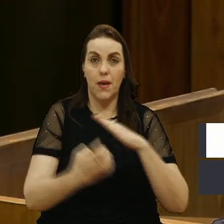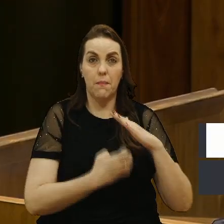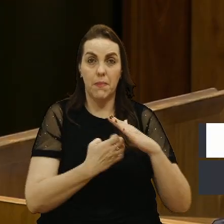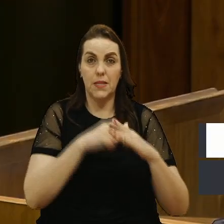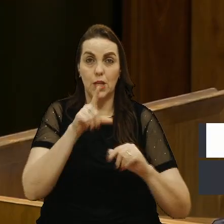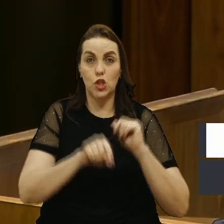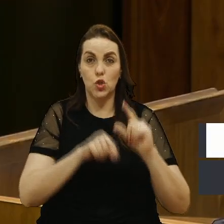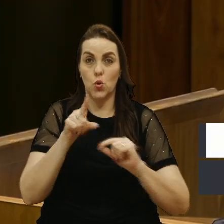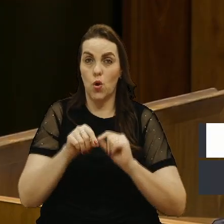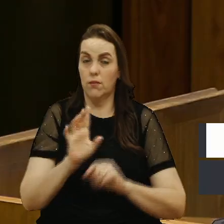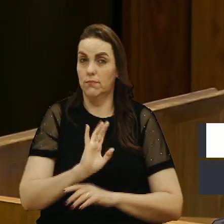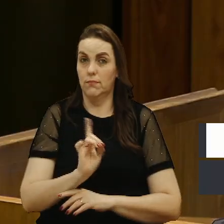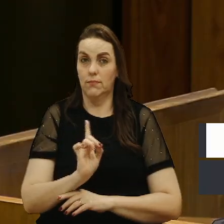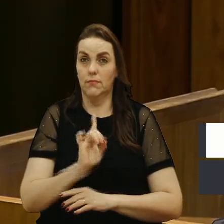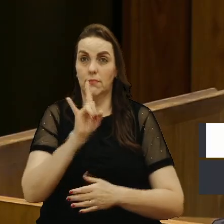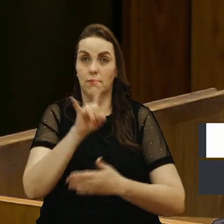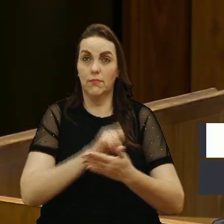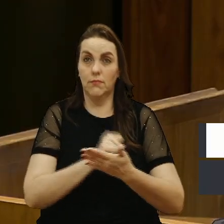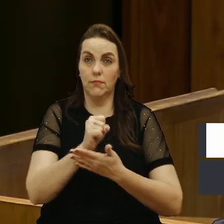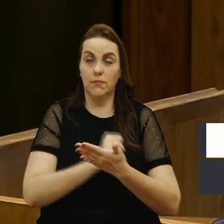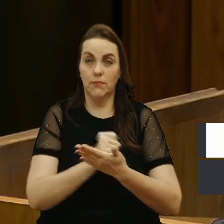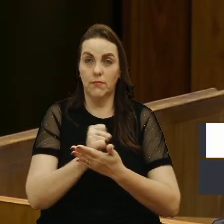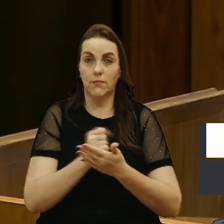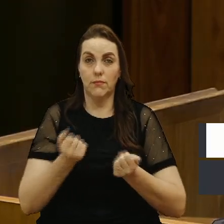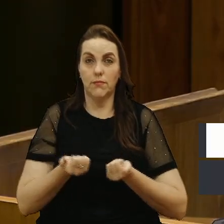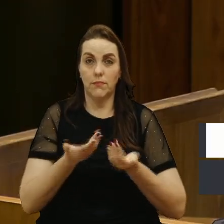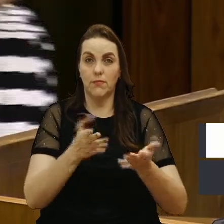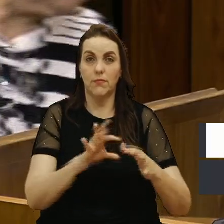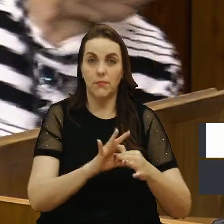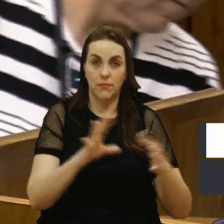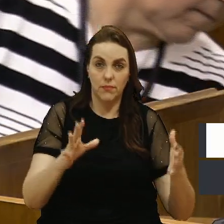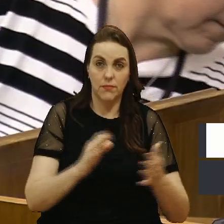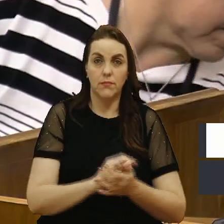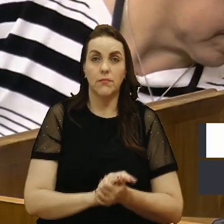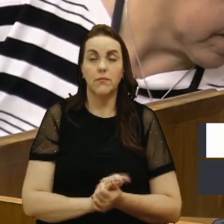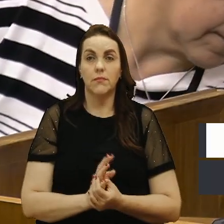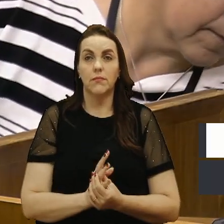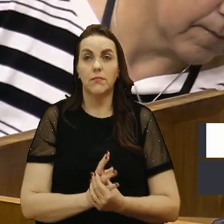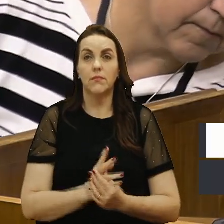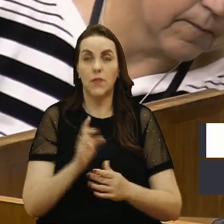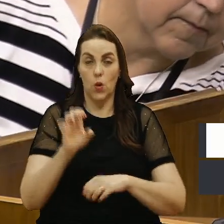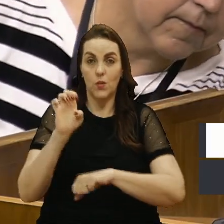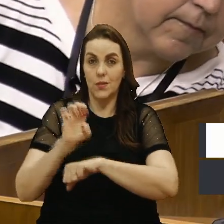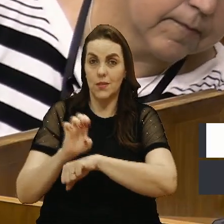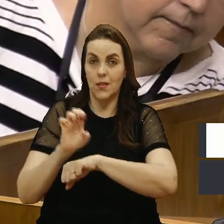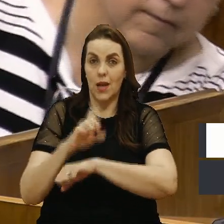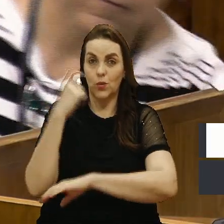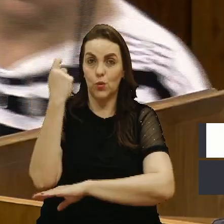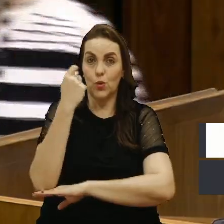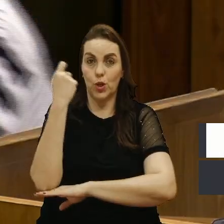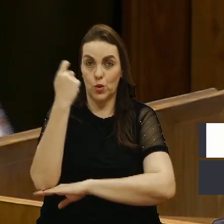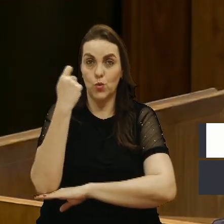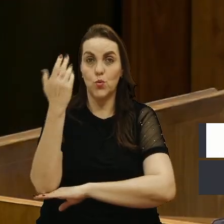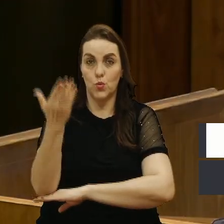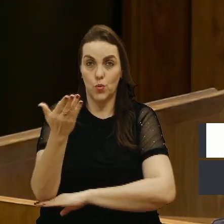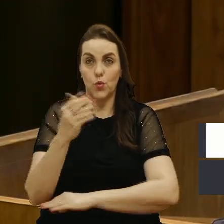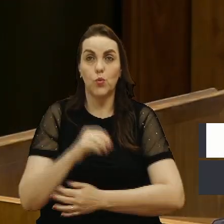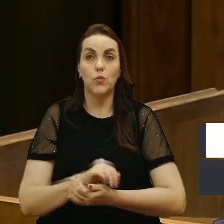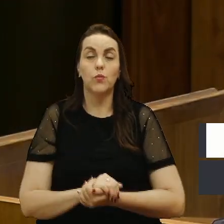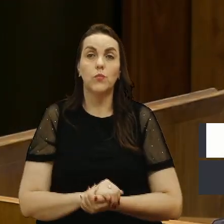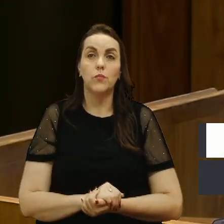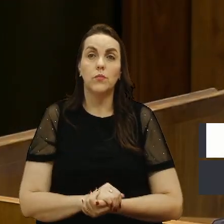de concessão, que por meio nós chamamos de poder concedente, mas na verdade é o estado do Rio Grande do Sul.